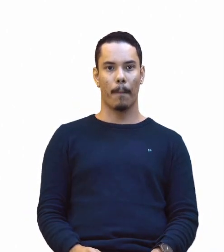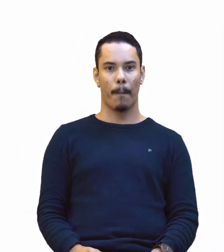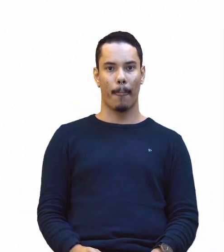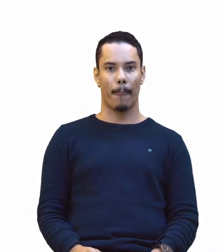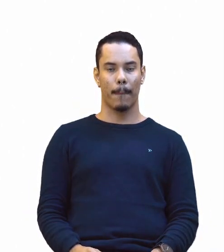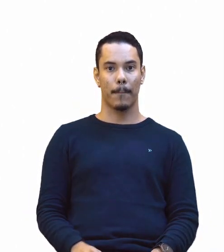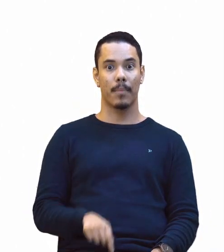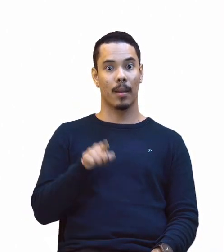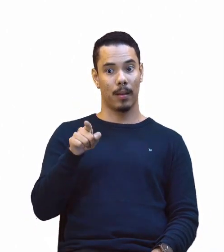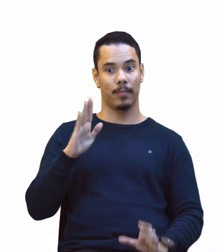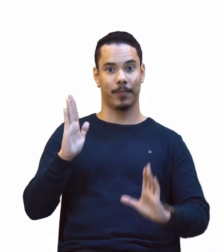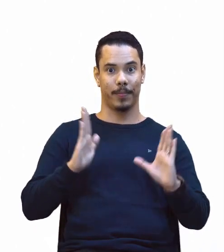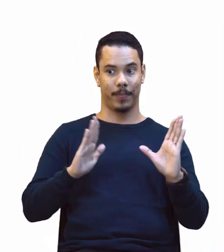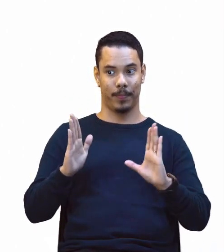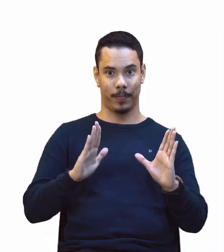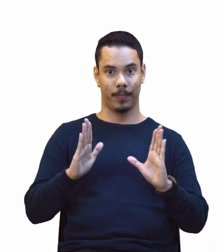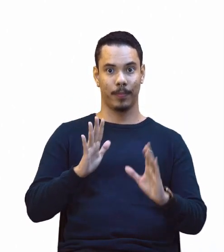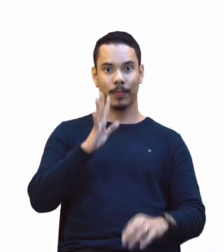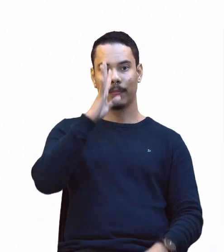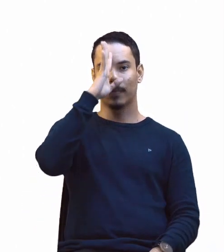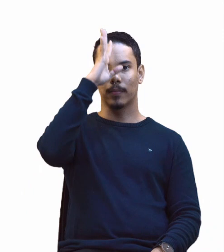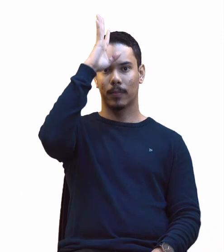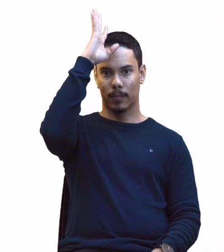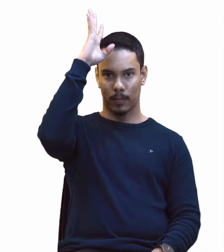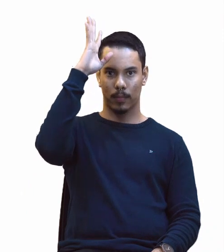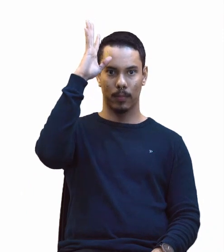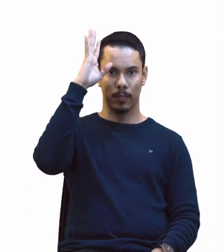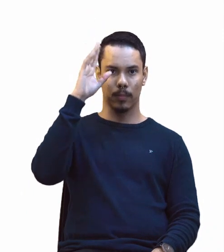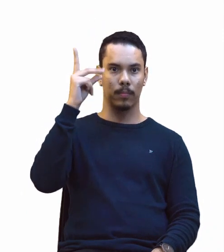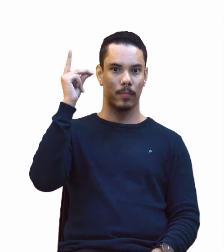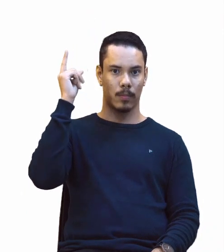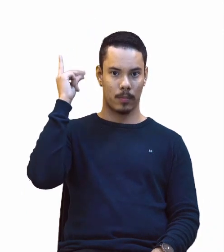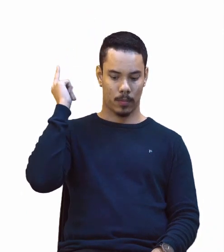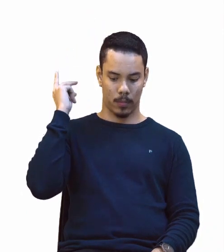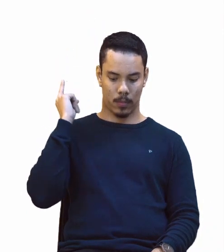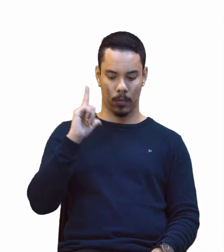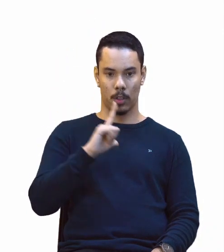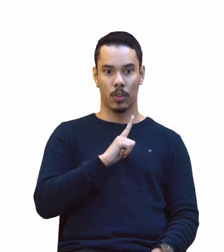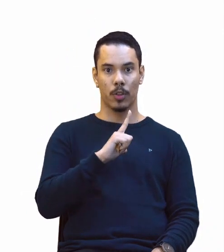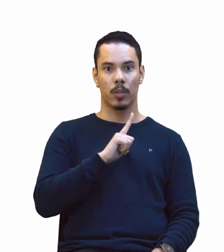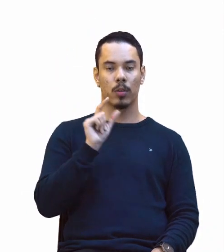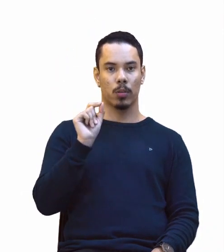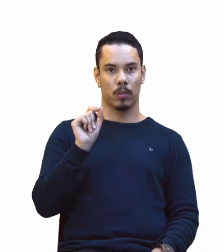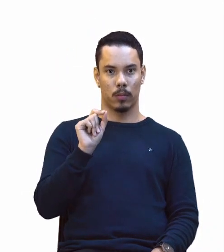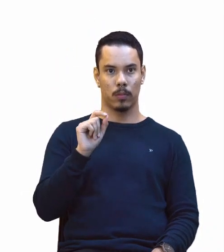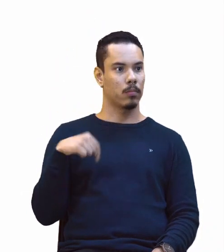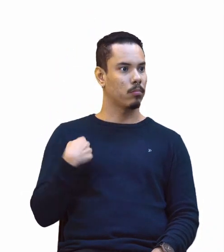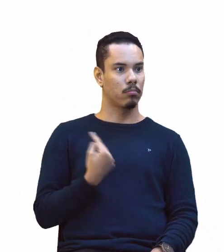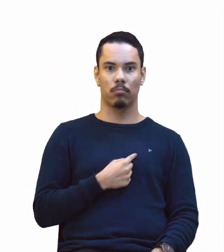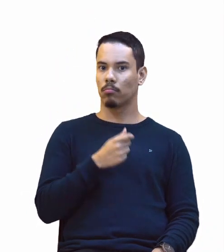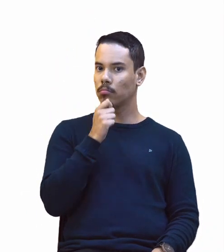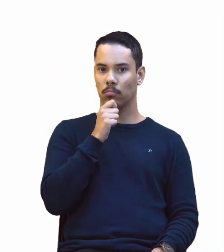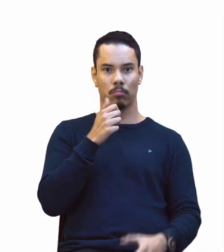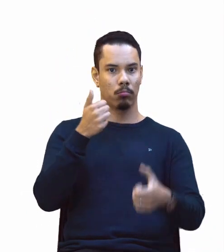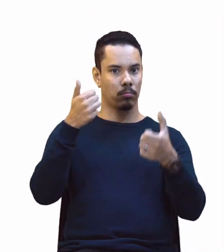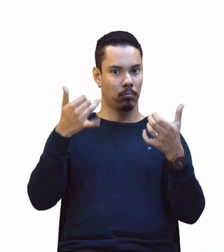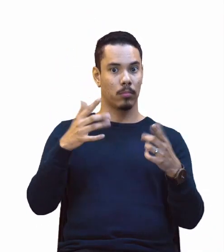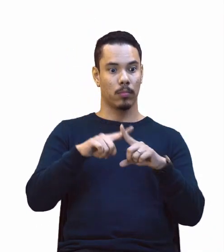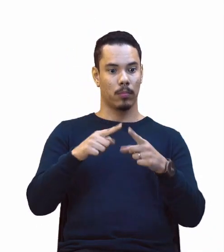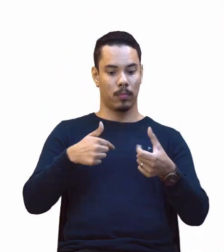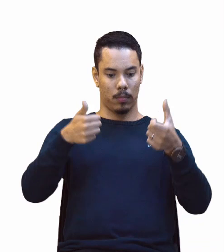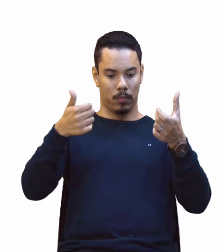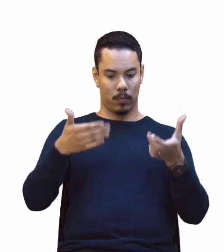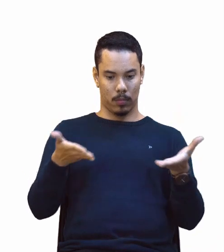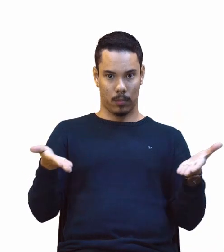naquela época, em Roma, na Roma antiga, apesar da gente não ter falado isso, mas agora eu falo para